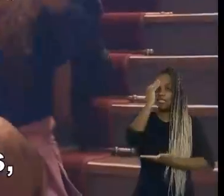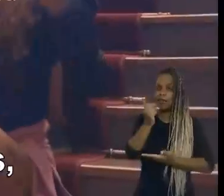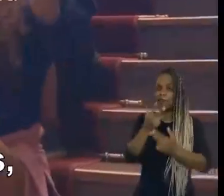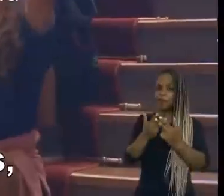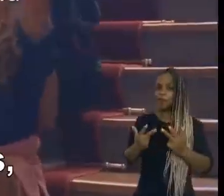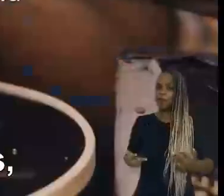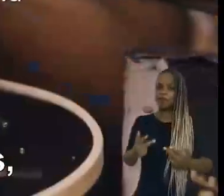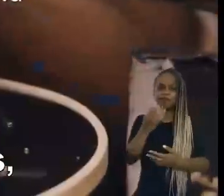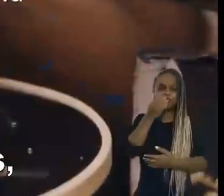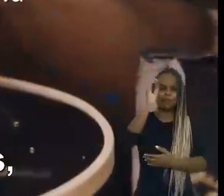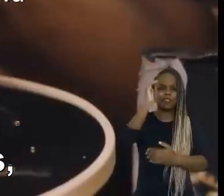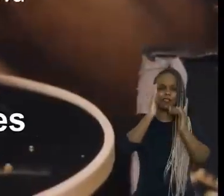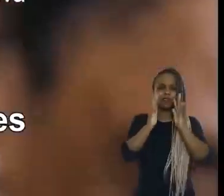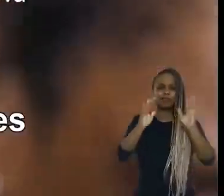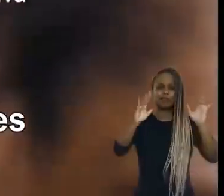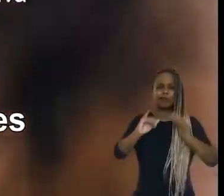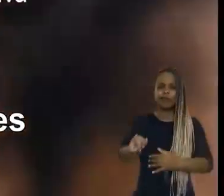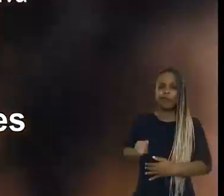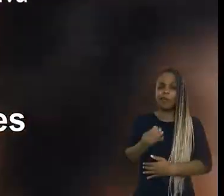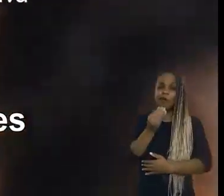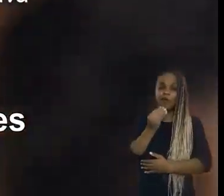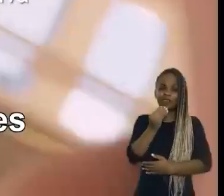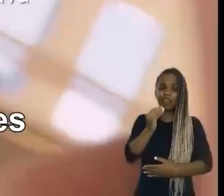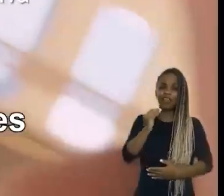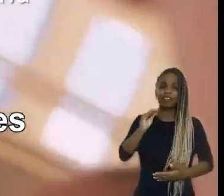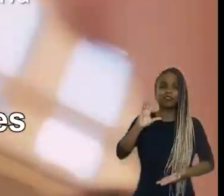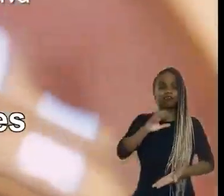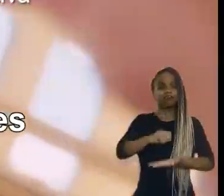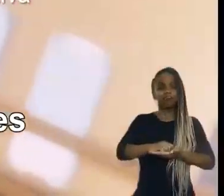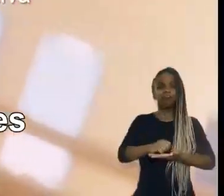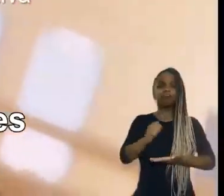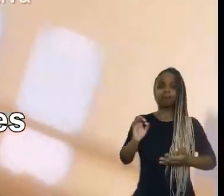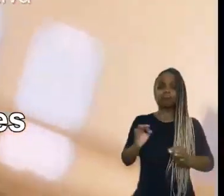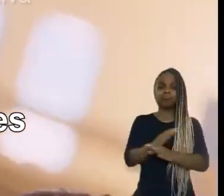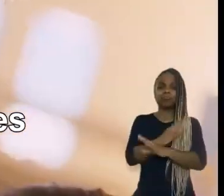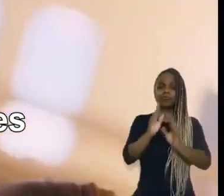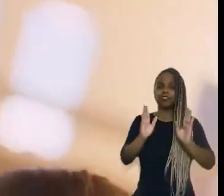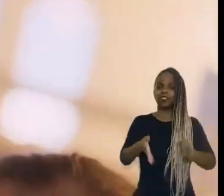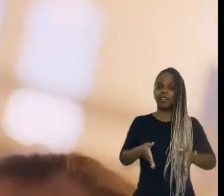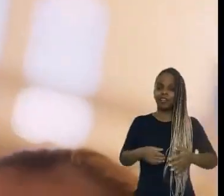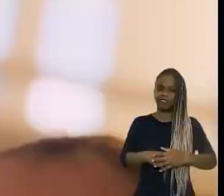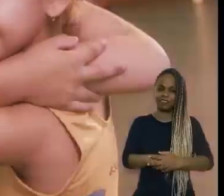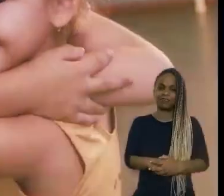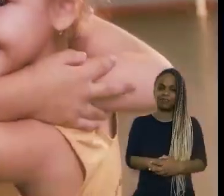Nas trocas de saberes, sonhos e oportunidades se concretizam.